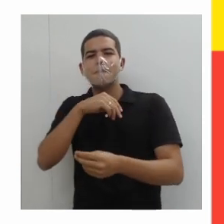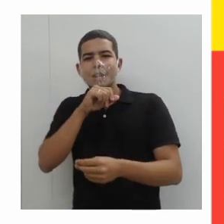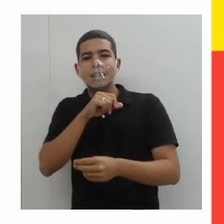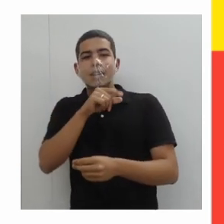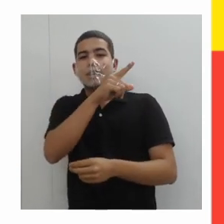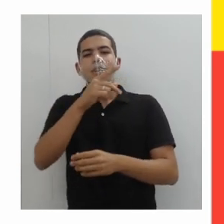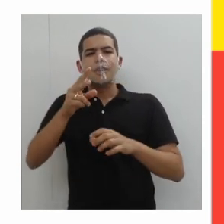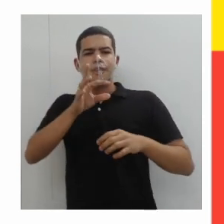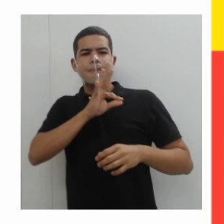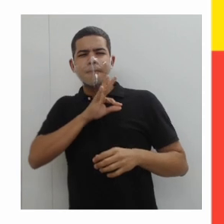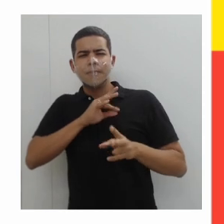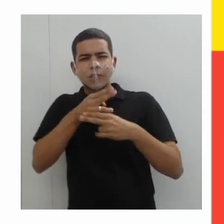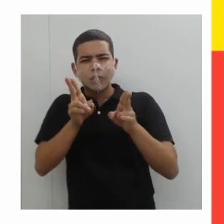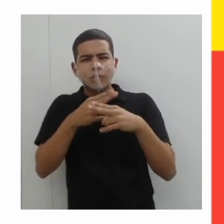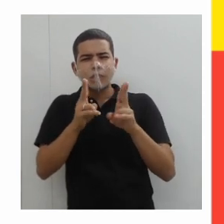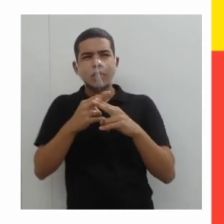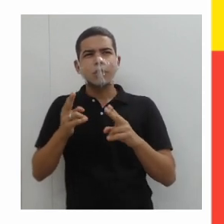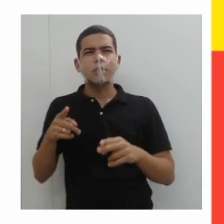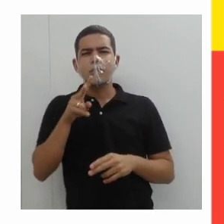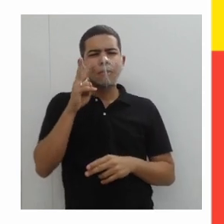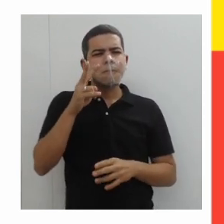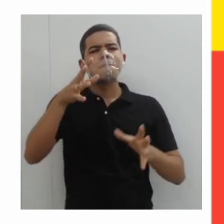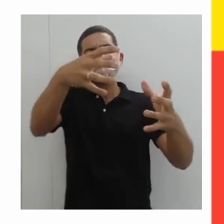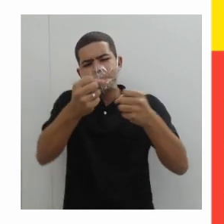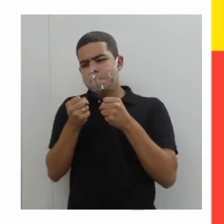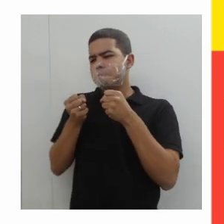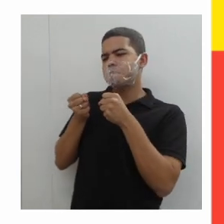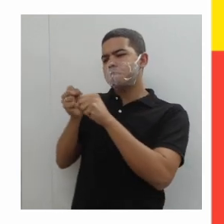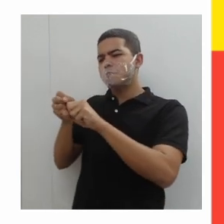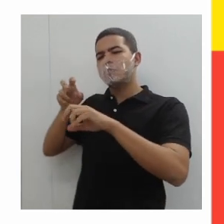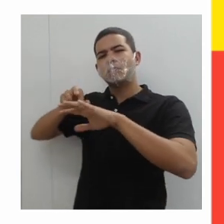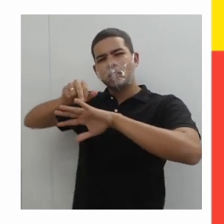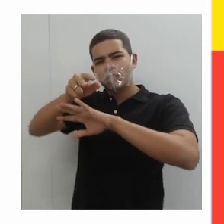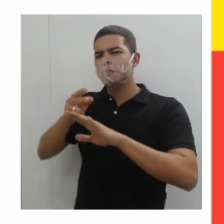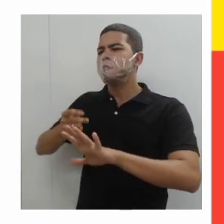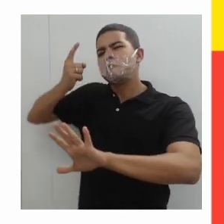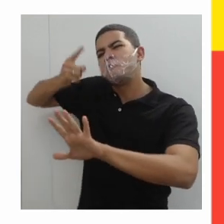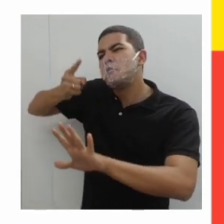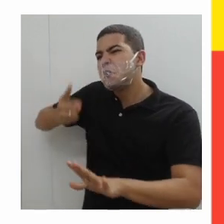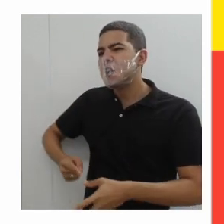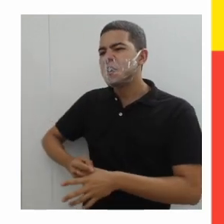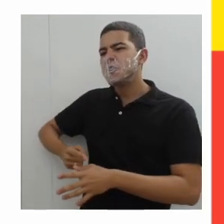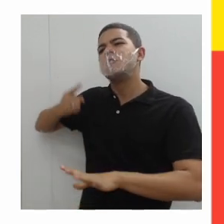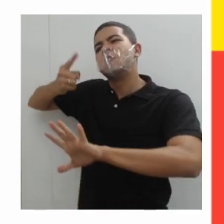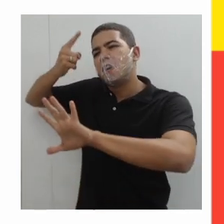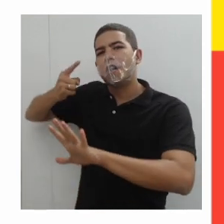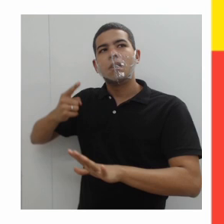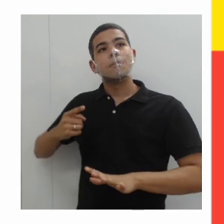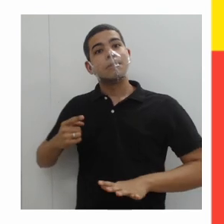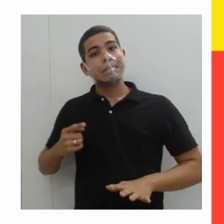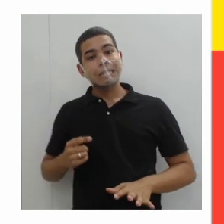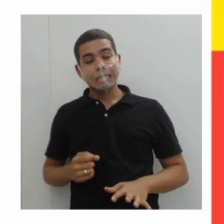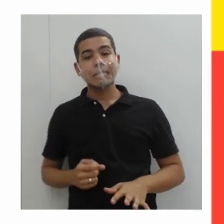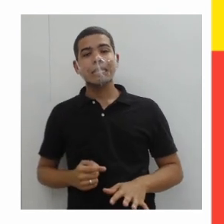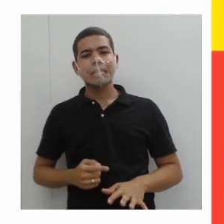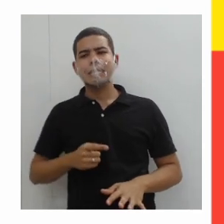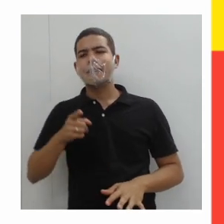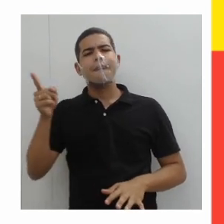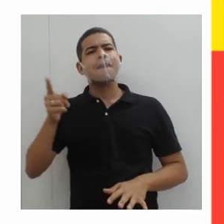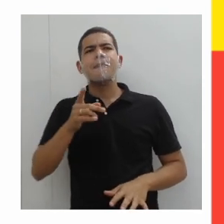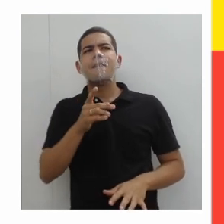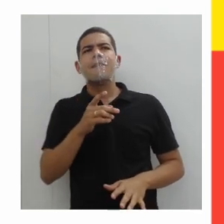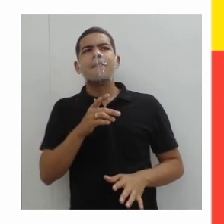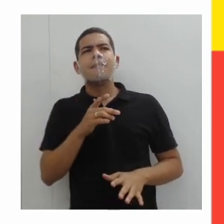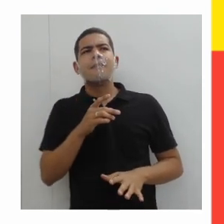estavam a paisana fazendo um serviço ali, pegaram esse menino, levaram para a escada e ameaçaram ele, tudo. E uma das